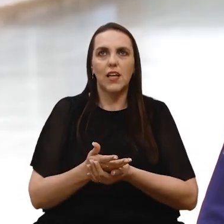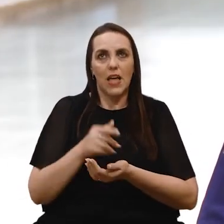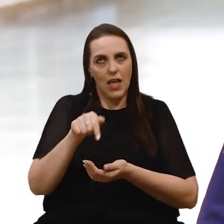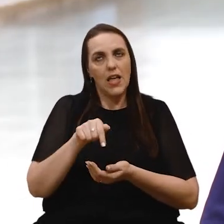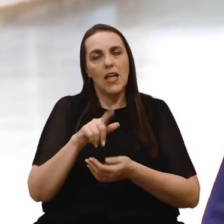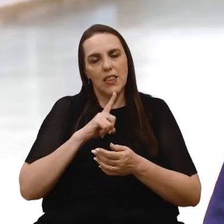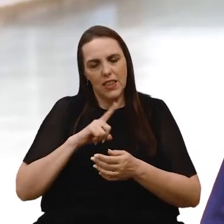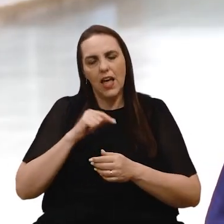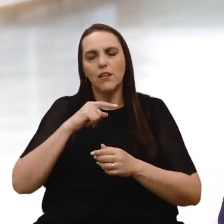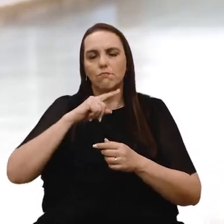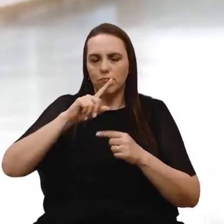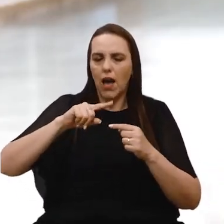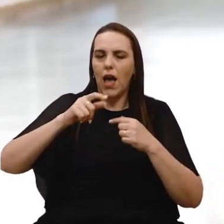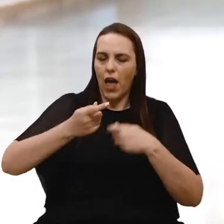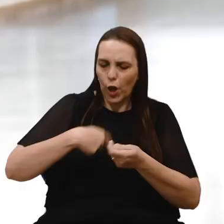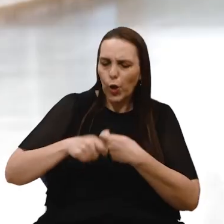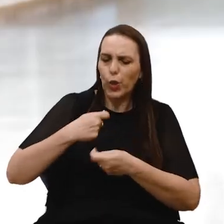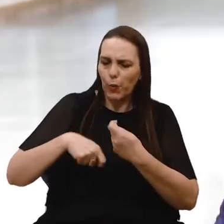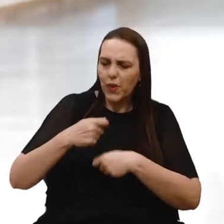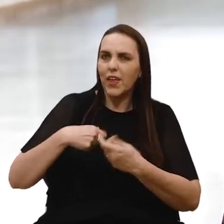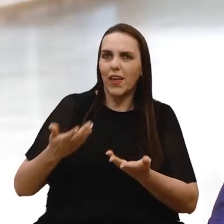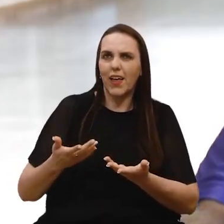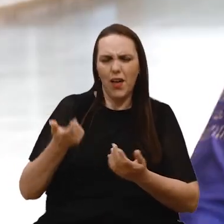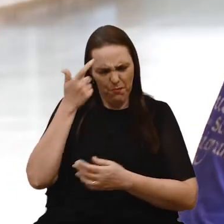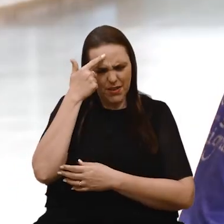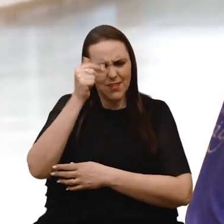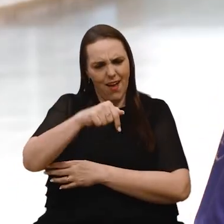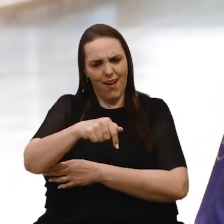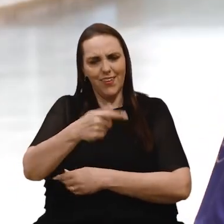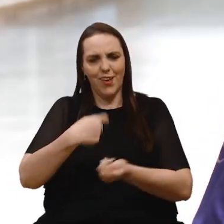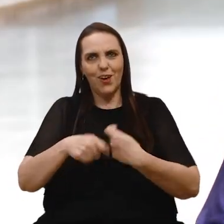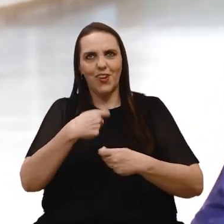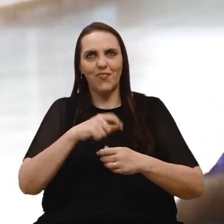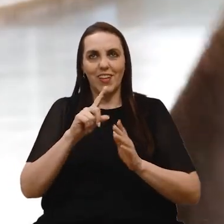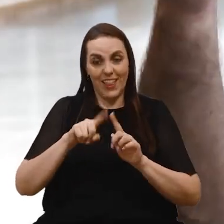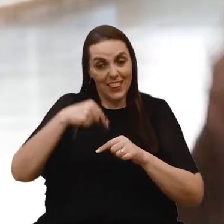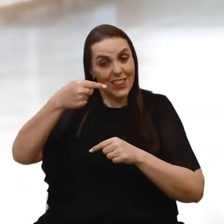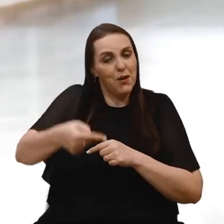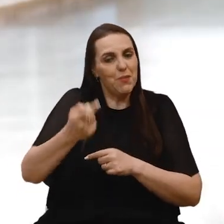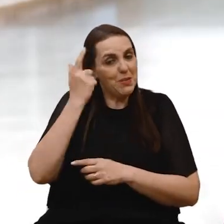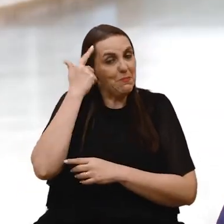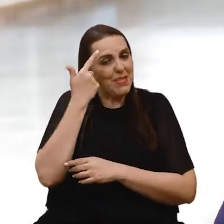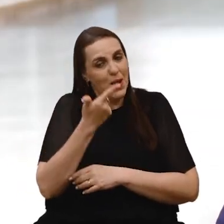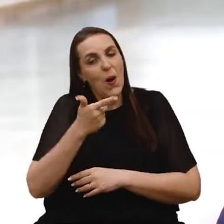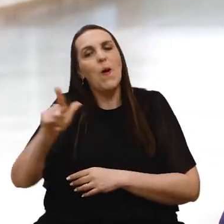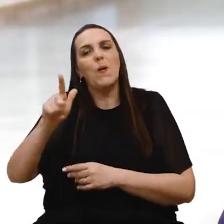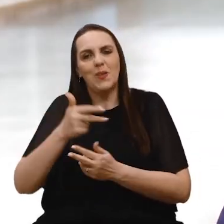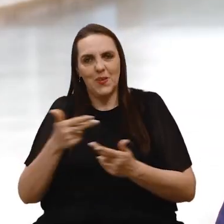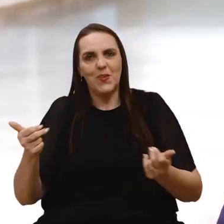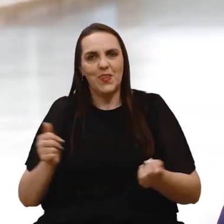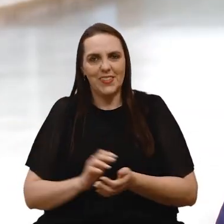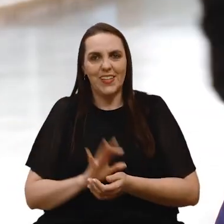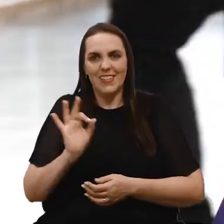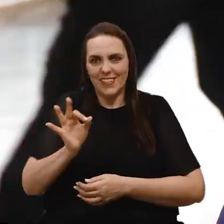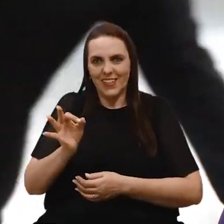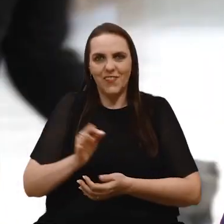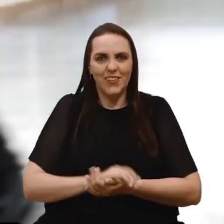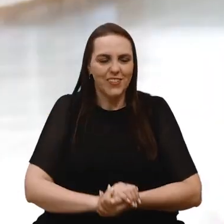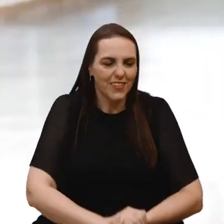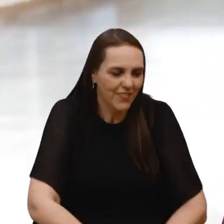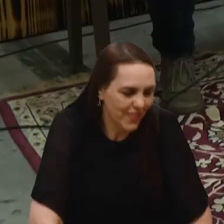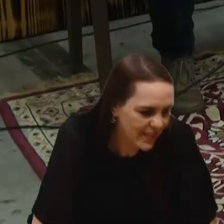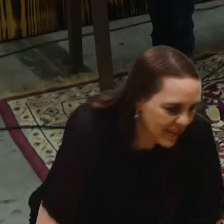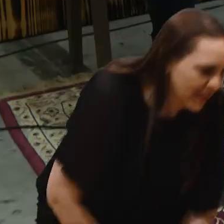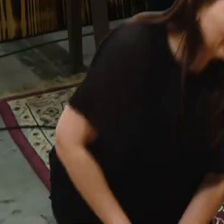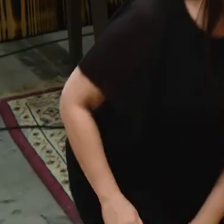assim para girar a nossa economia, né? Primeiro vamos pensar na nossa economia, depois a gente pensa nos outros, exatamente. né? E como é que o